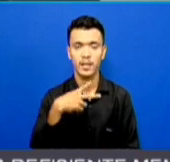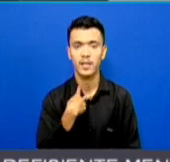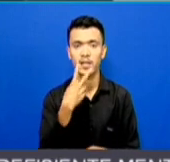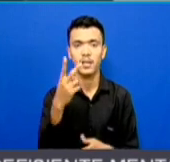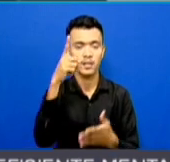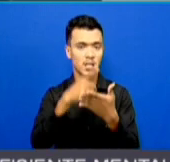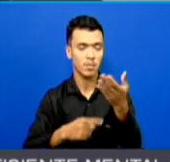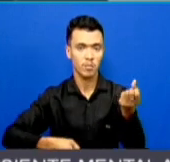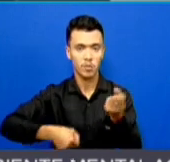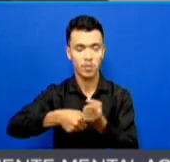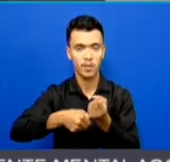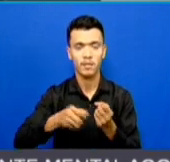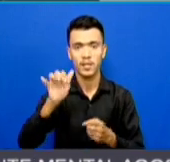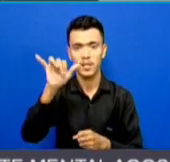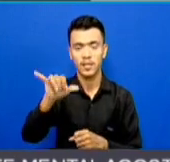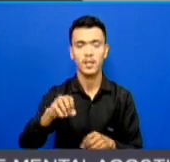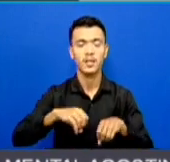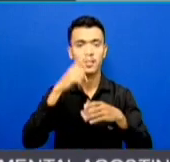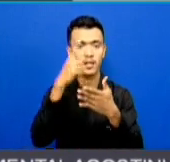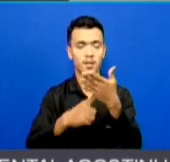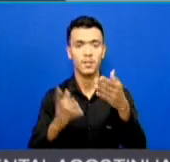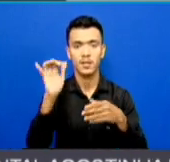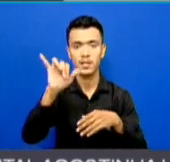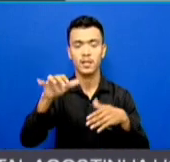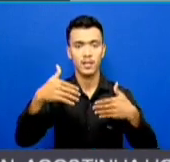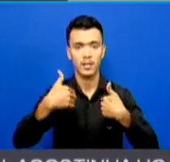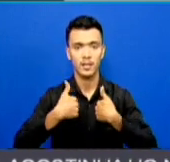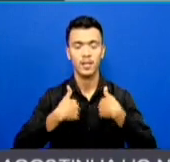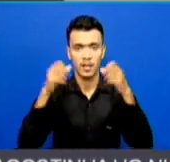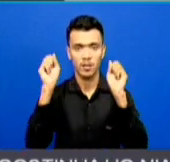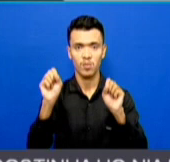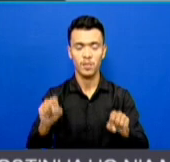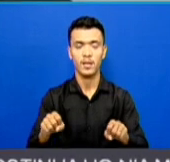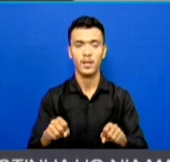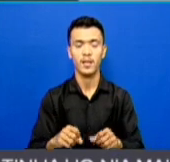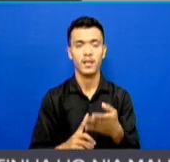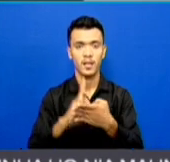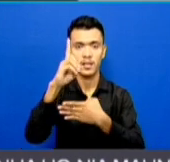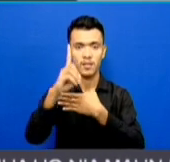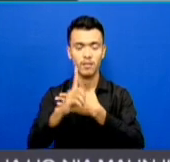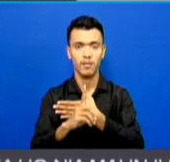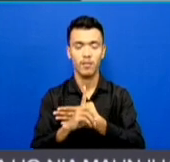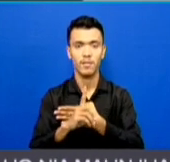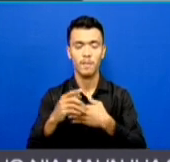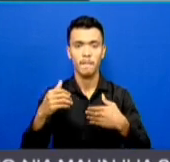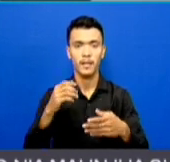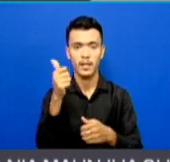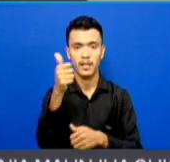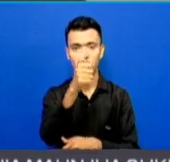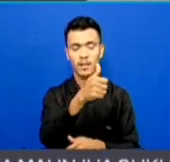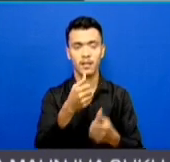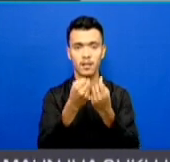sira politika sai da mak sira iha konseitu sai da mak sira iha para sira tu bele eleito kari sir bele desenvolve e da ne